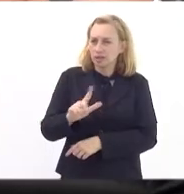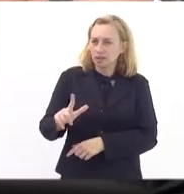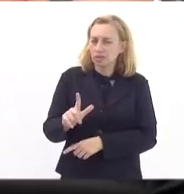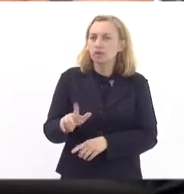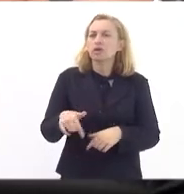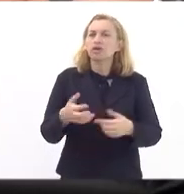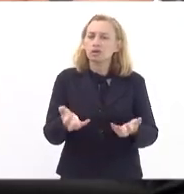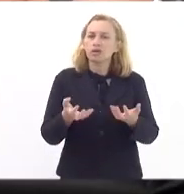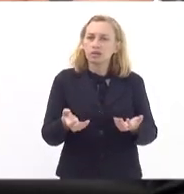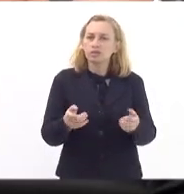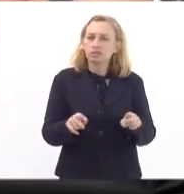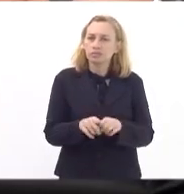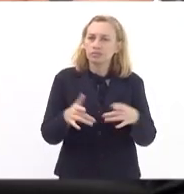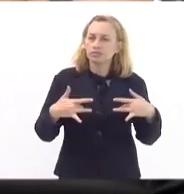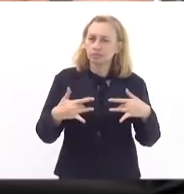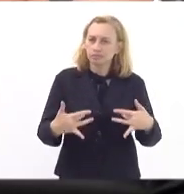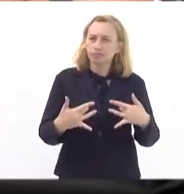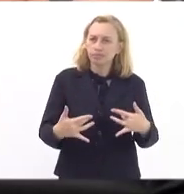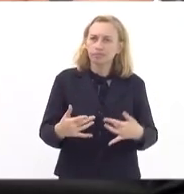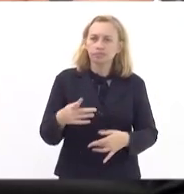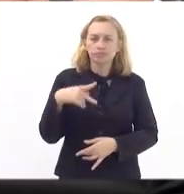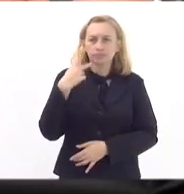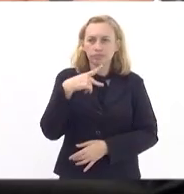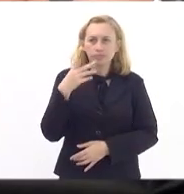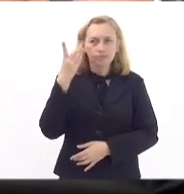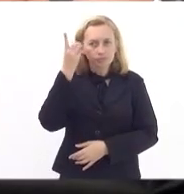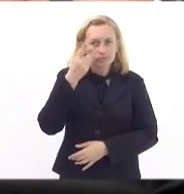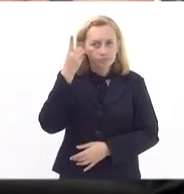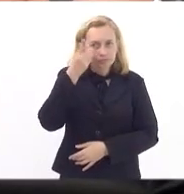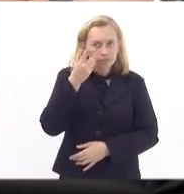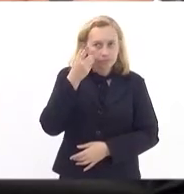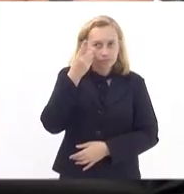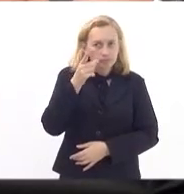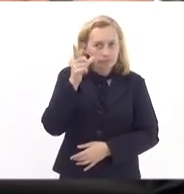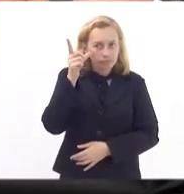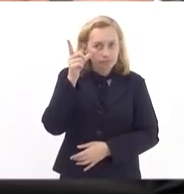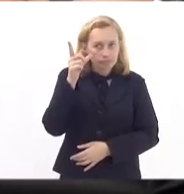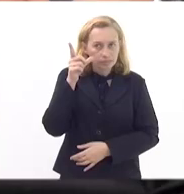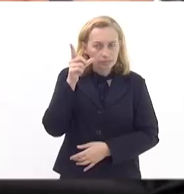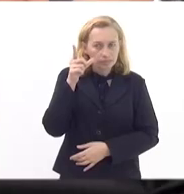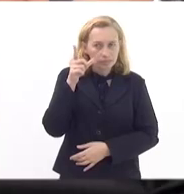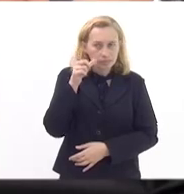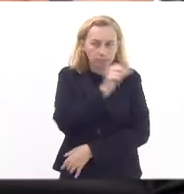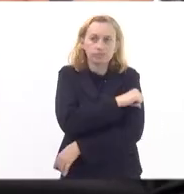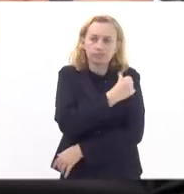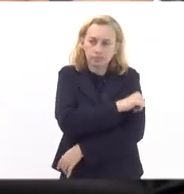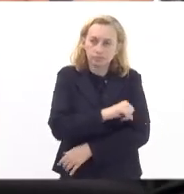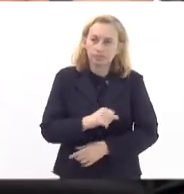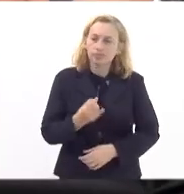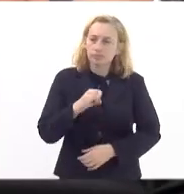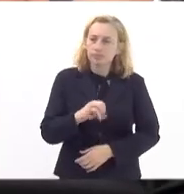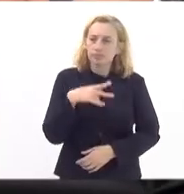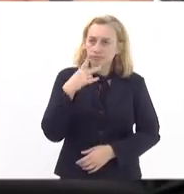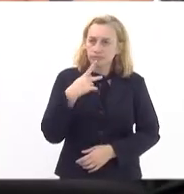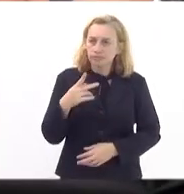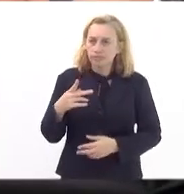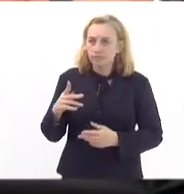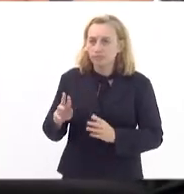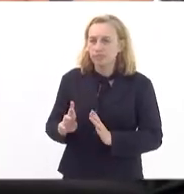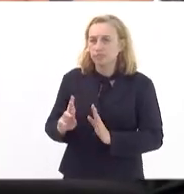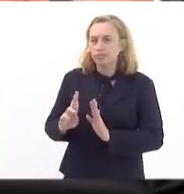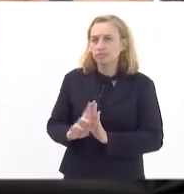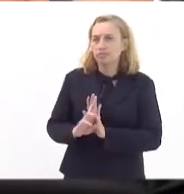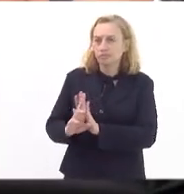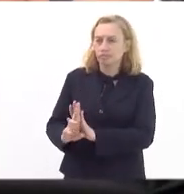eu também quero me solidarizar que a falar da deputada enfermeira Rejane porque senão fala da representação da Associação